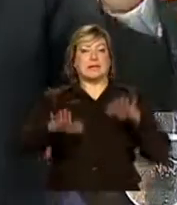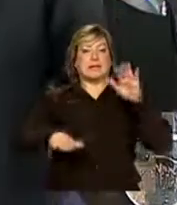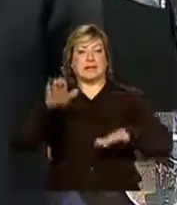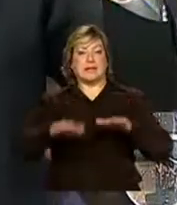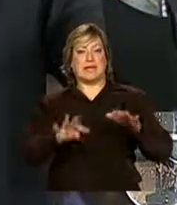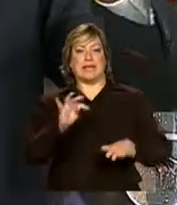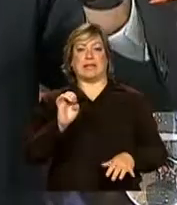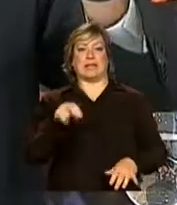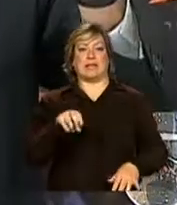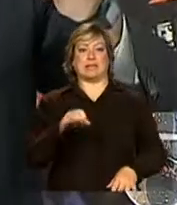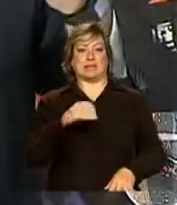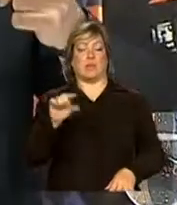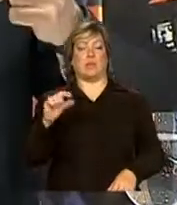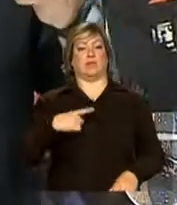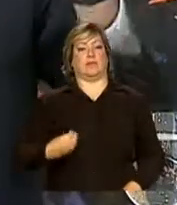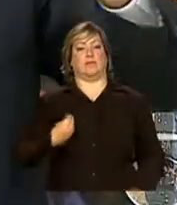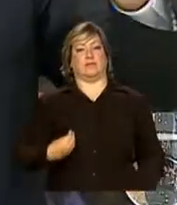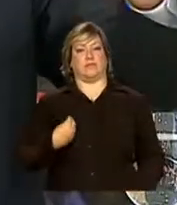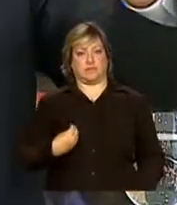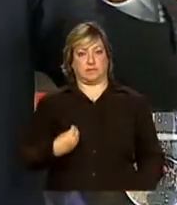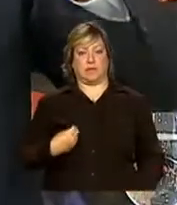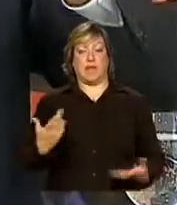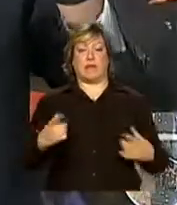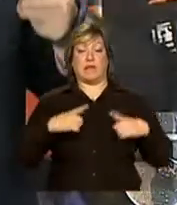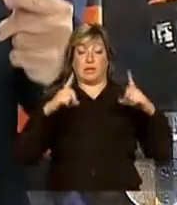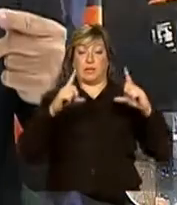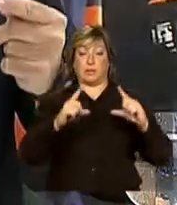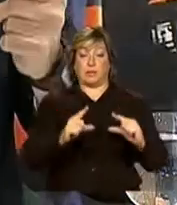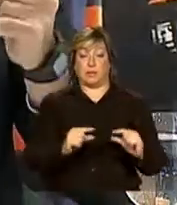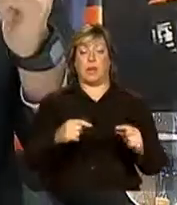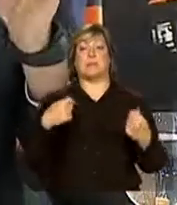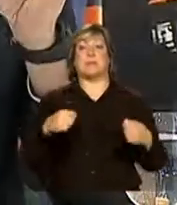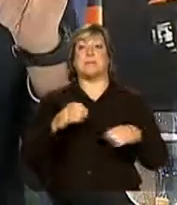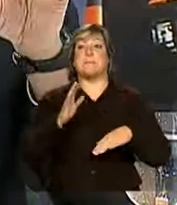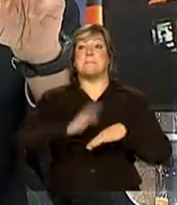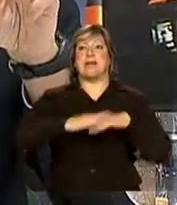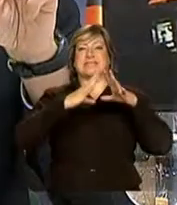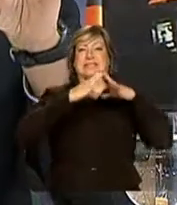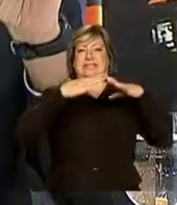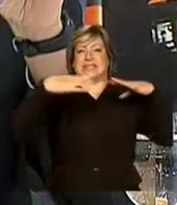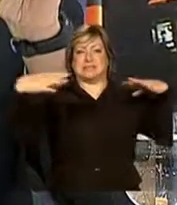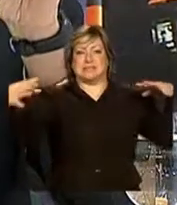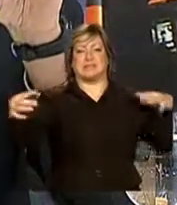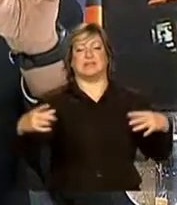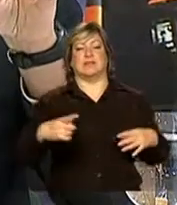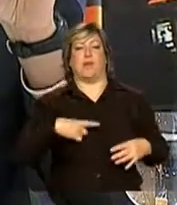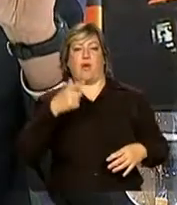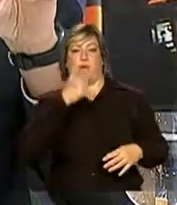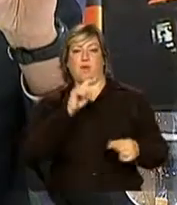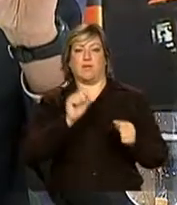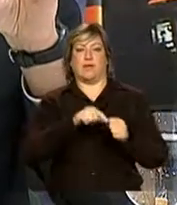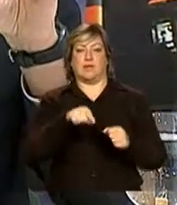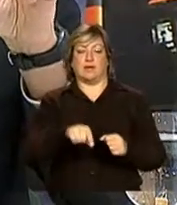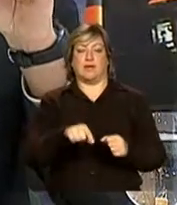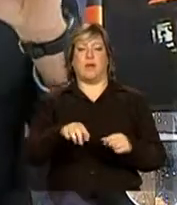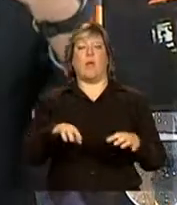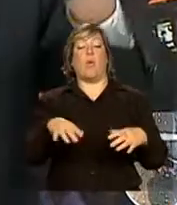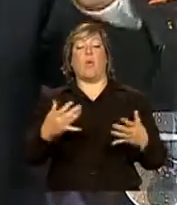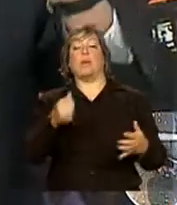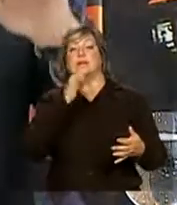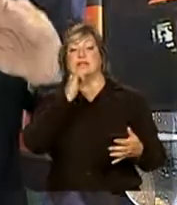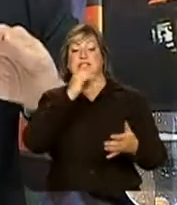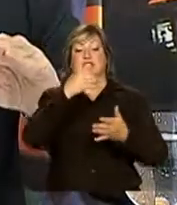elevada. À medida que vai caindo isso, como você precisa de muito mais rede para colocar nele, quando a gente tira esses impactos de encargos, de